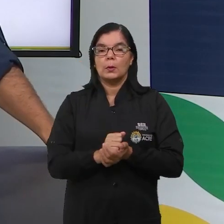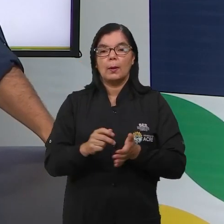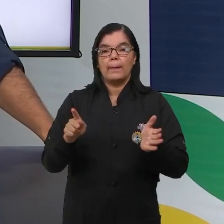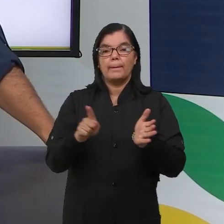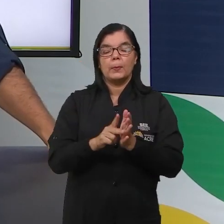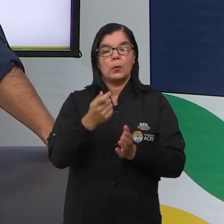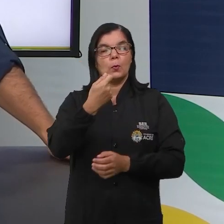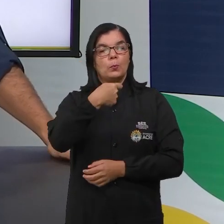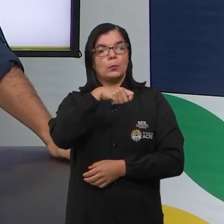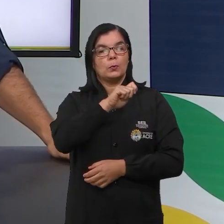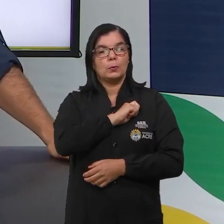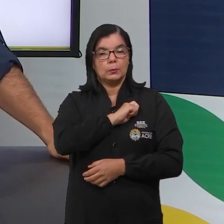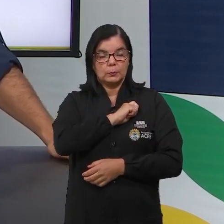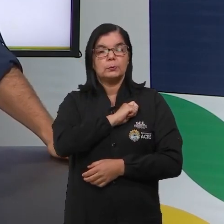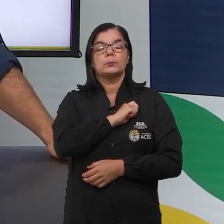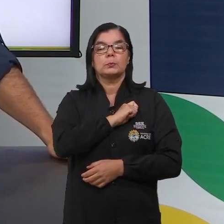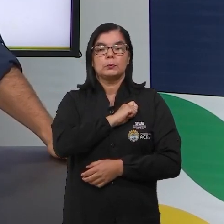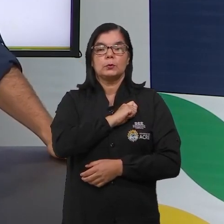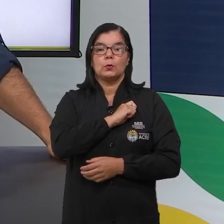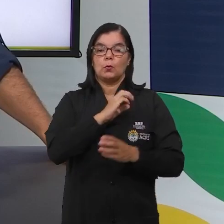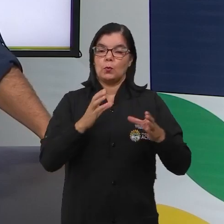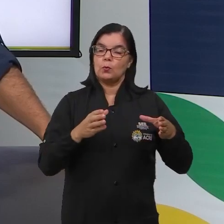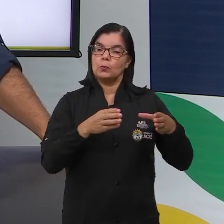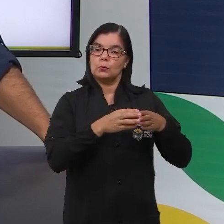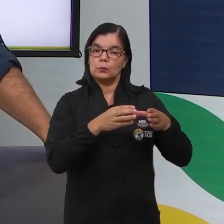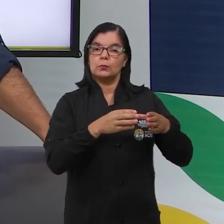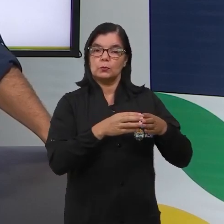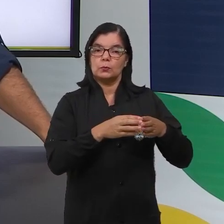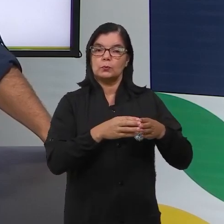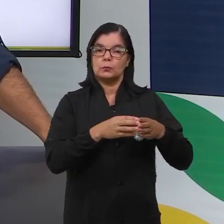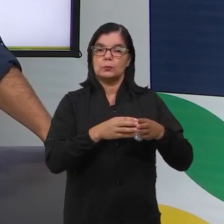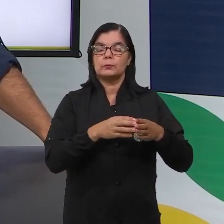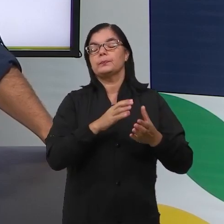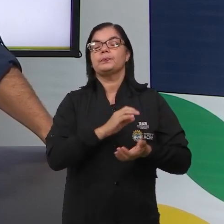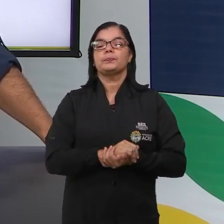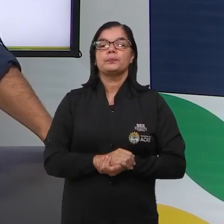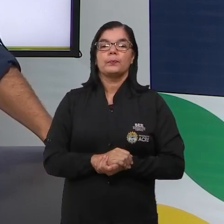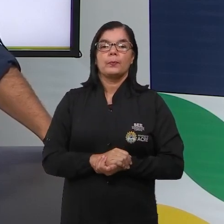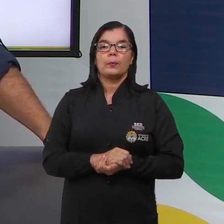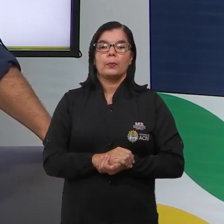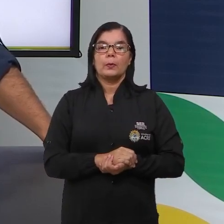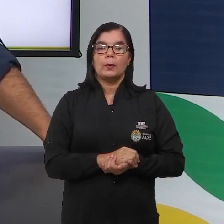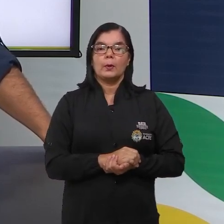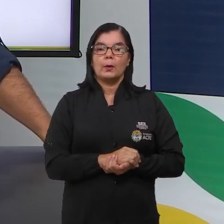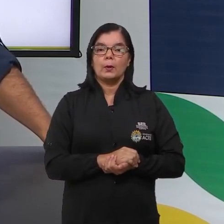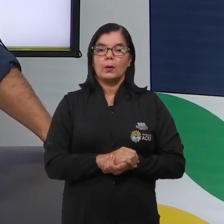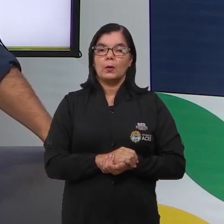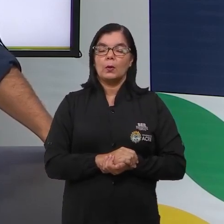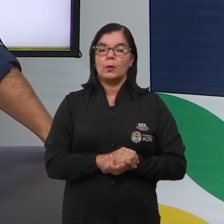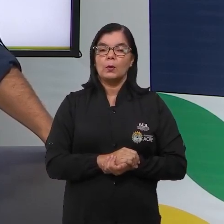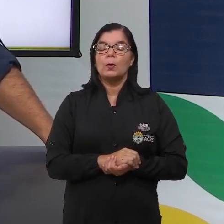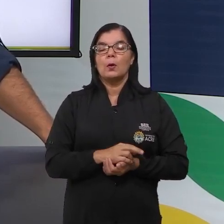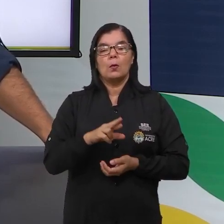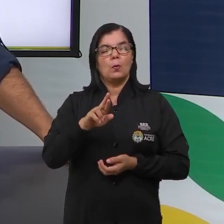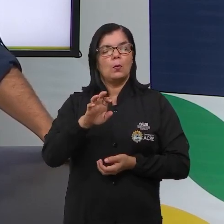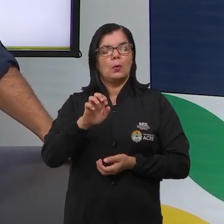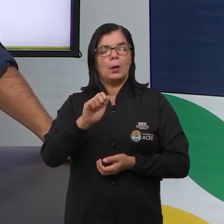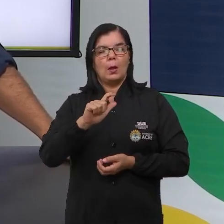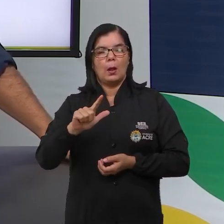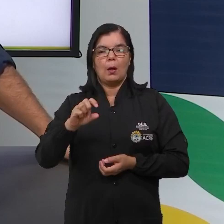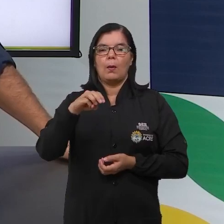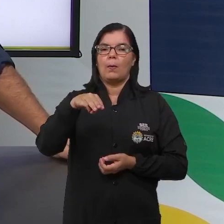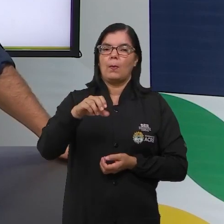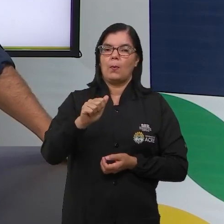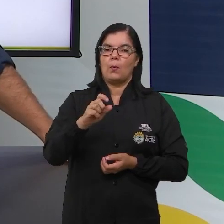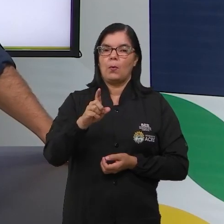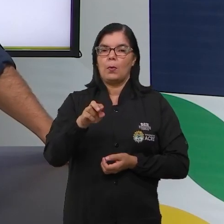Espanha com alguns países, com alguns times, com algumas seleções da nação, né? Ali, acho que o Real Madrid, salvo engano. Eu